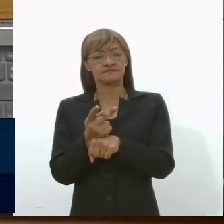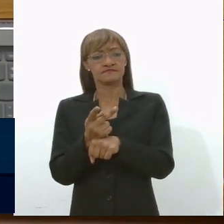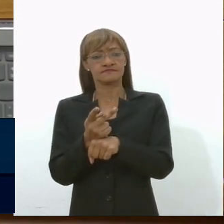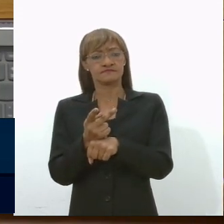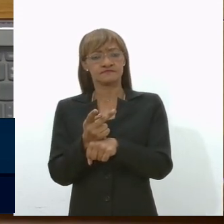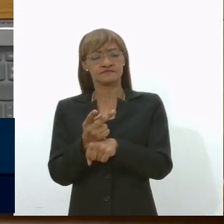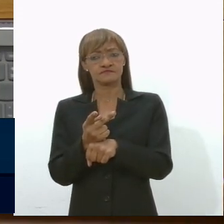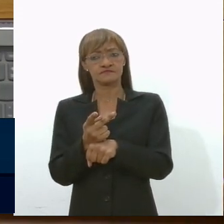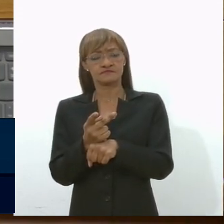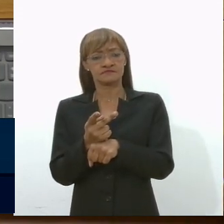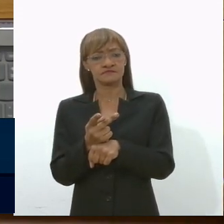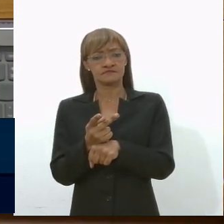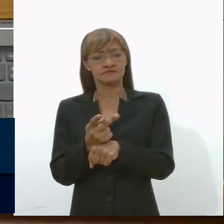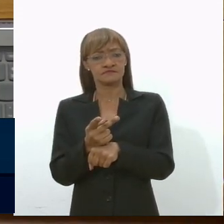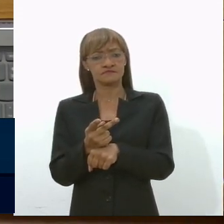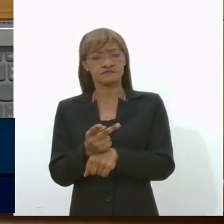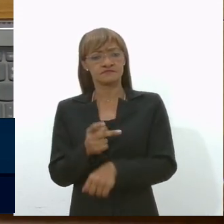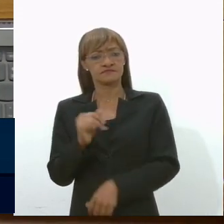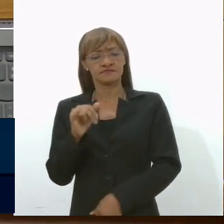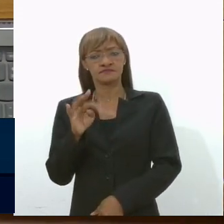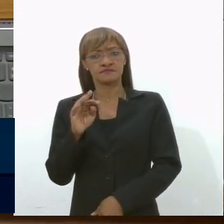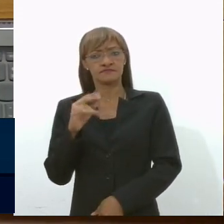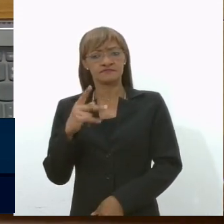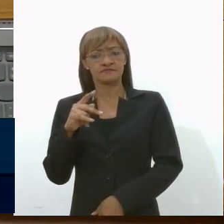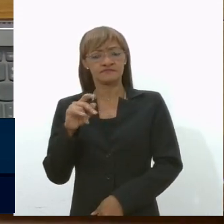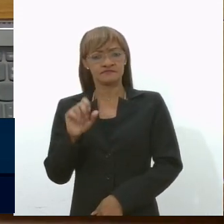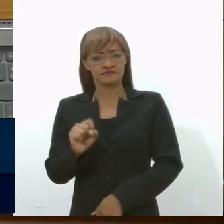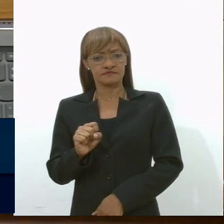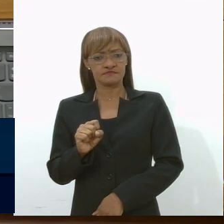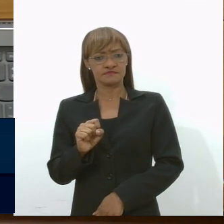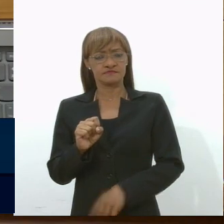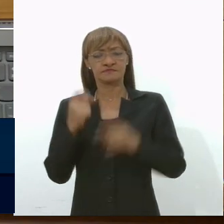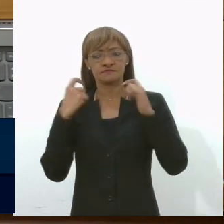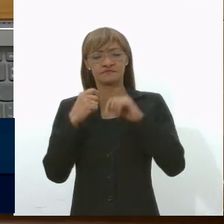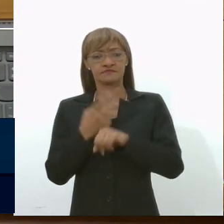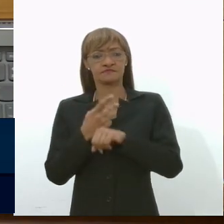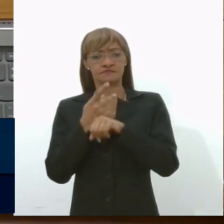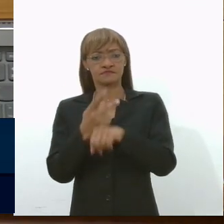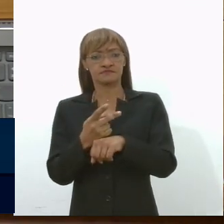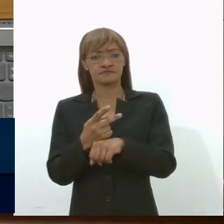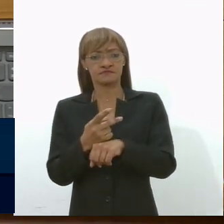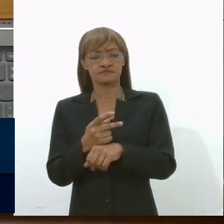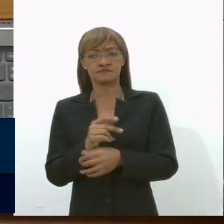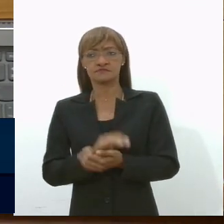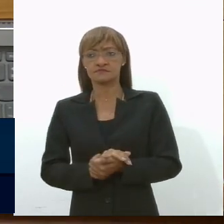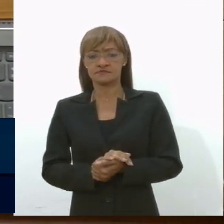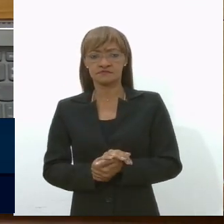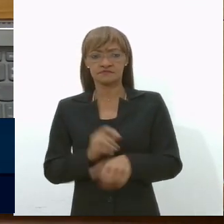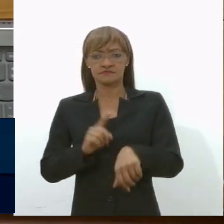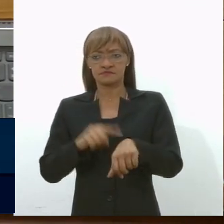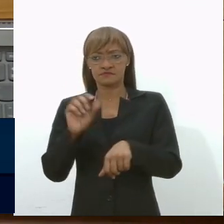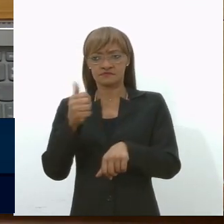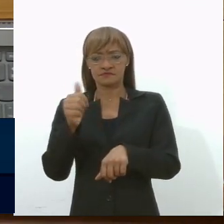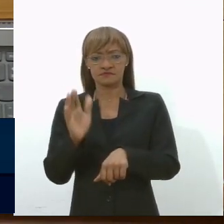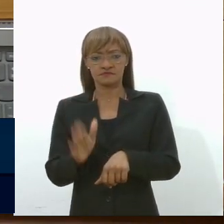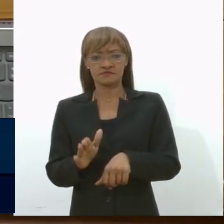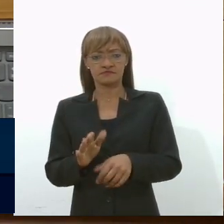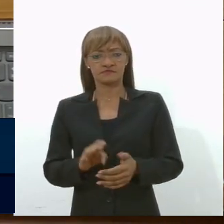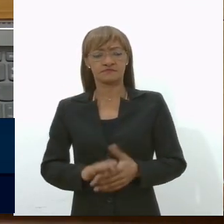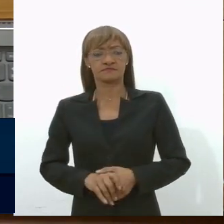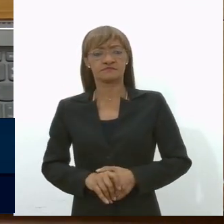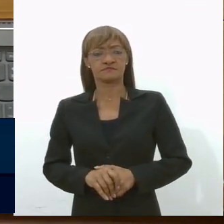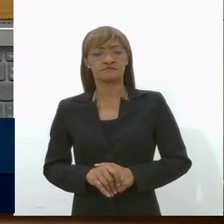ao ITPS, a medalha de honra ao mérito ao ITPS. Então, será às 11h30. Não